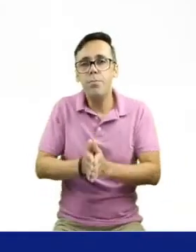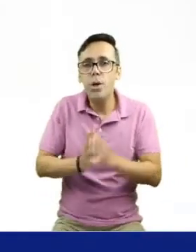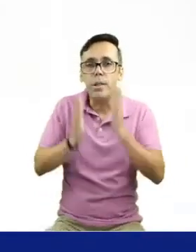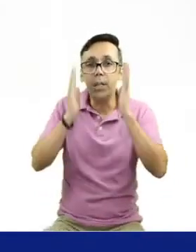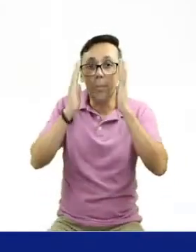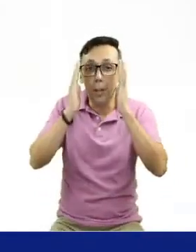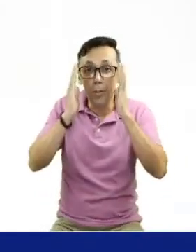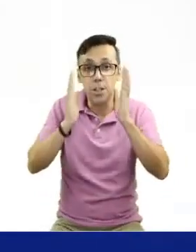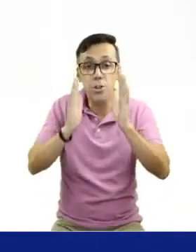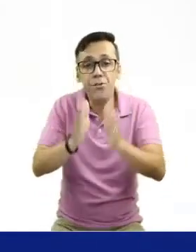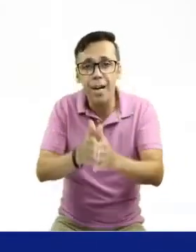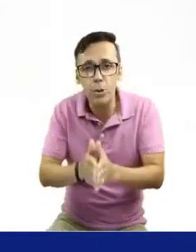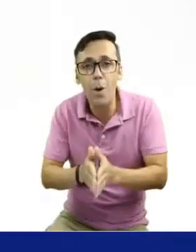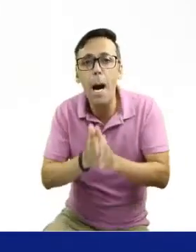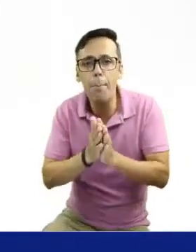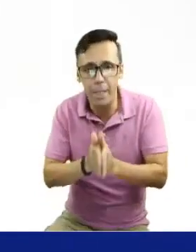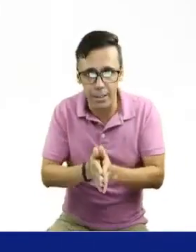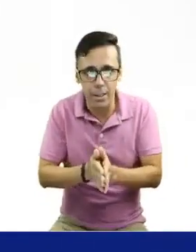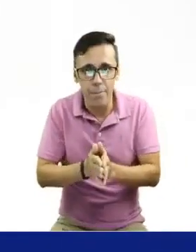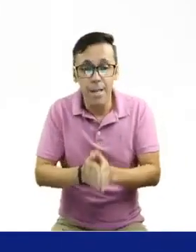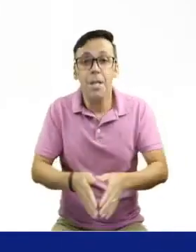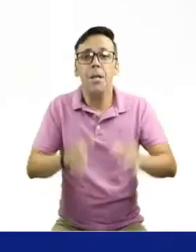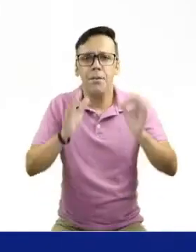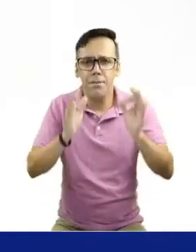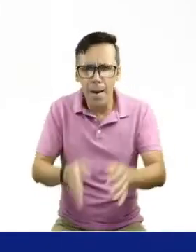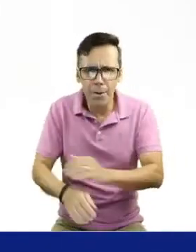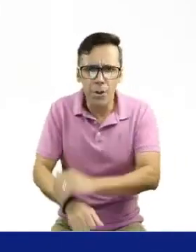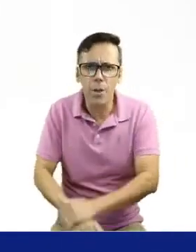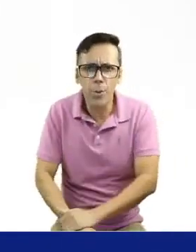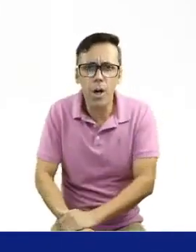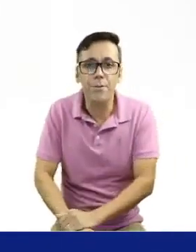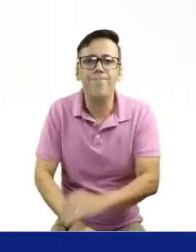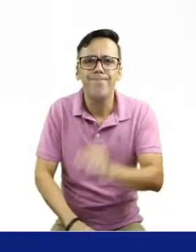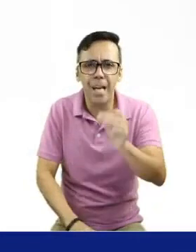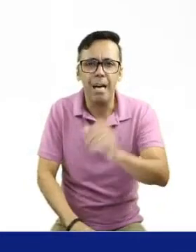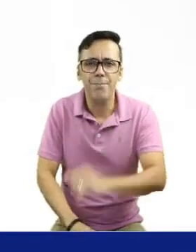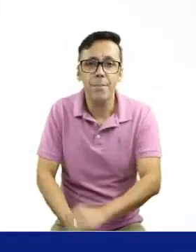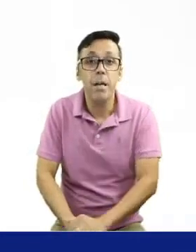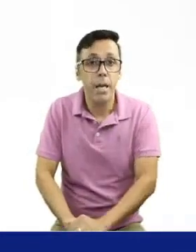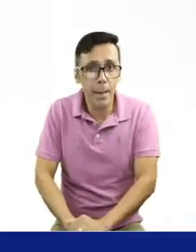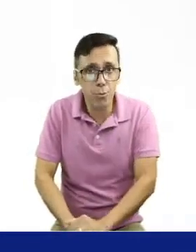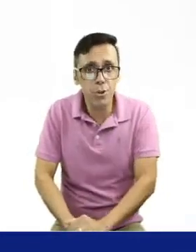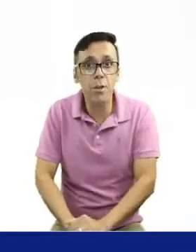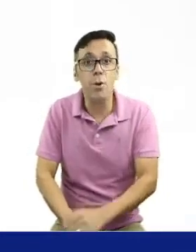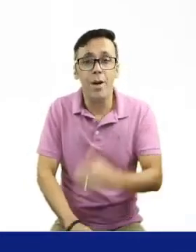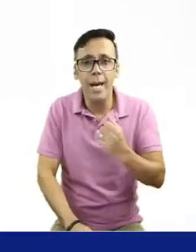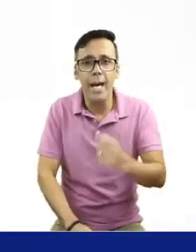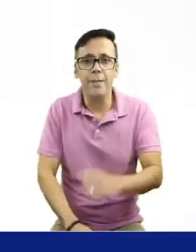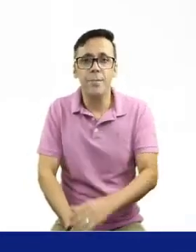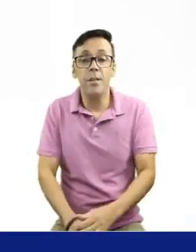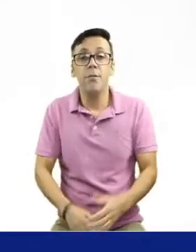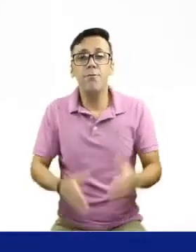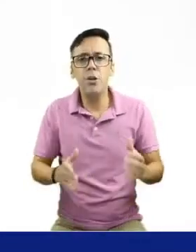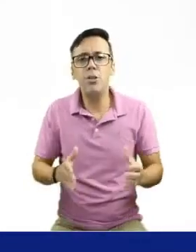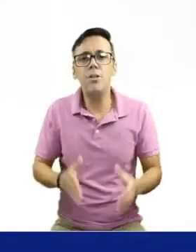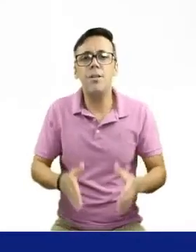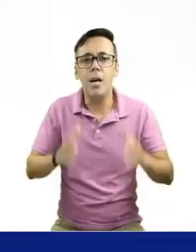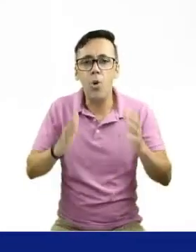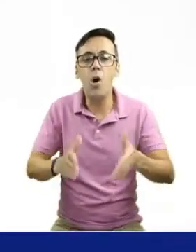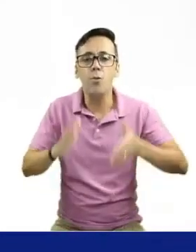aqui e só importante para que você de fato aprenda dá para fechar prova da é possível É